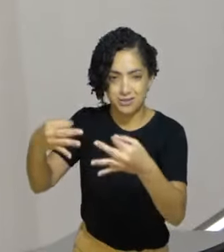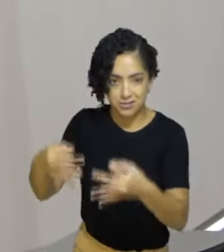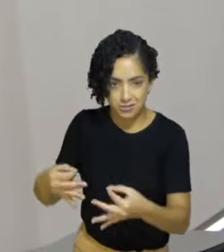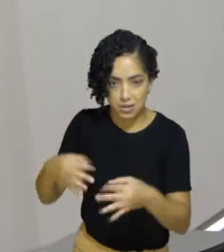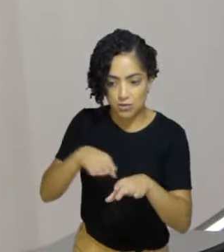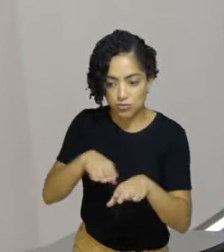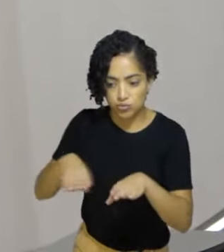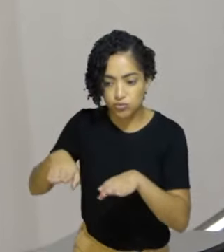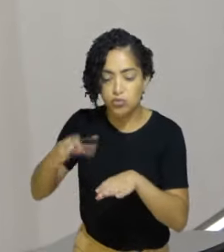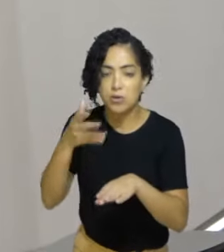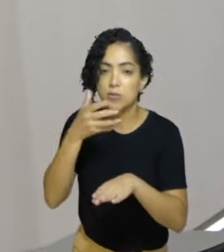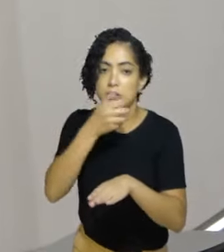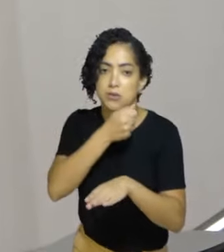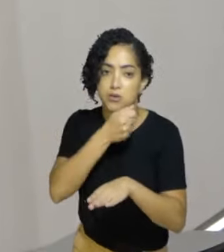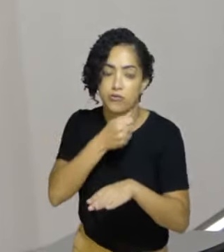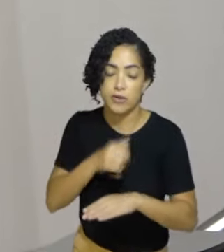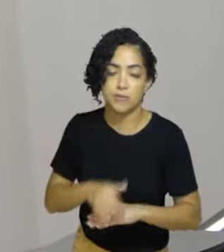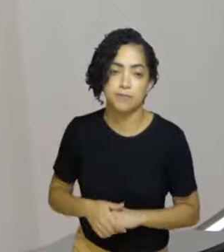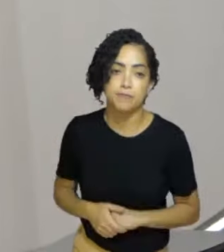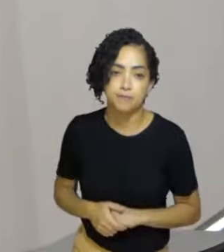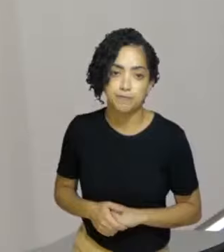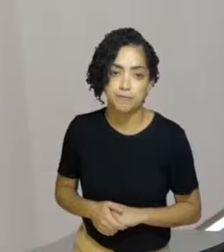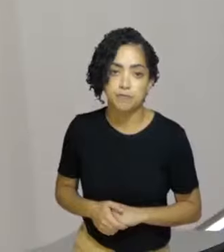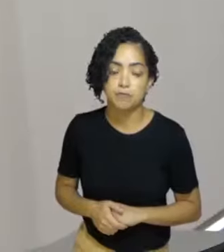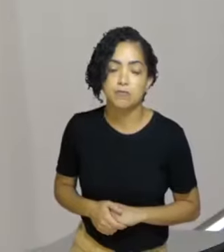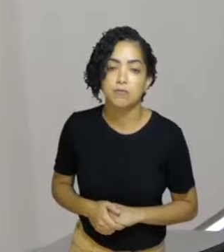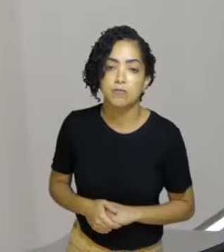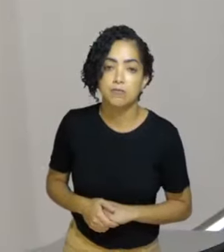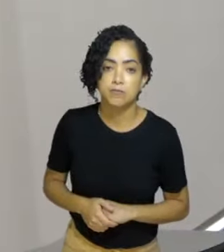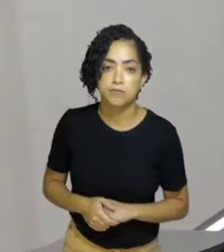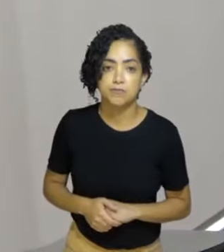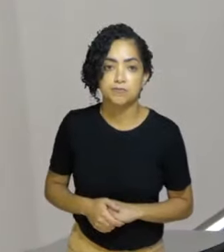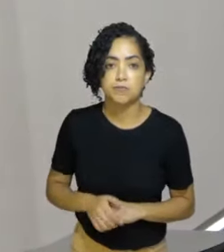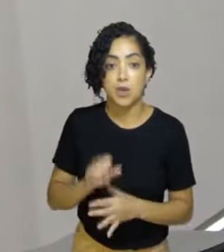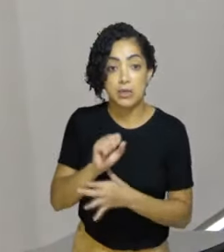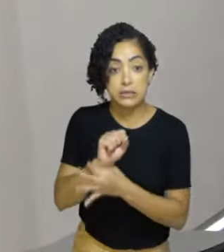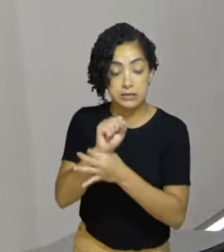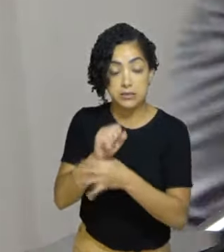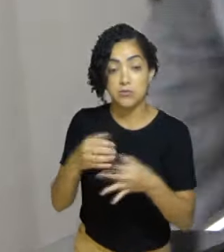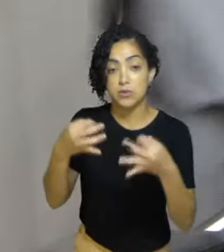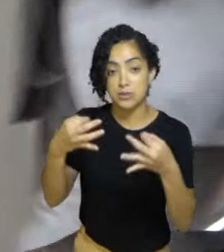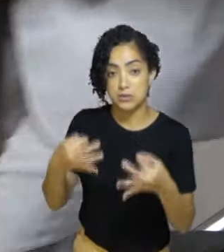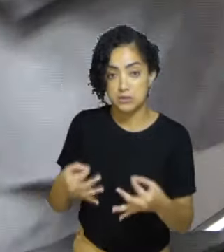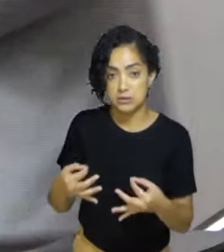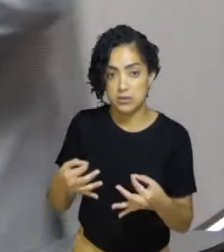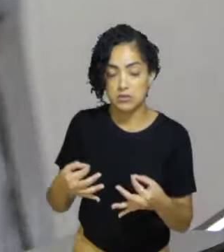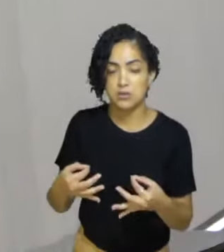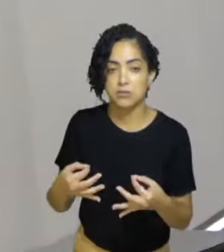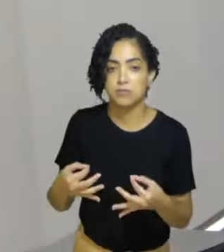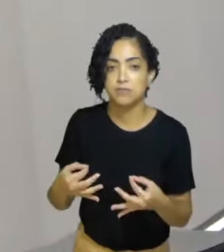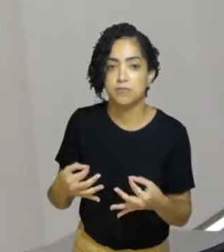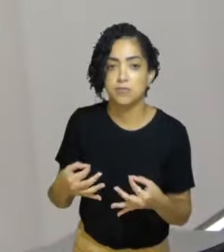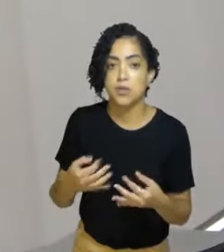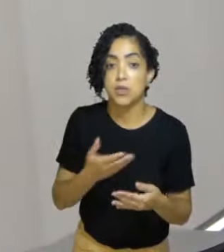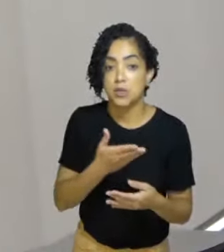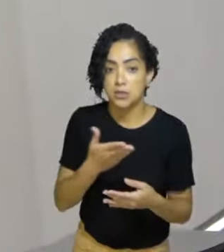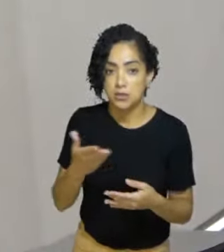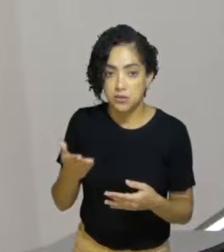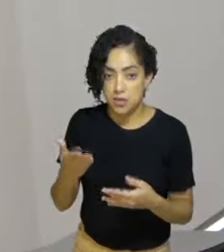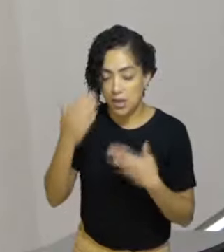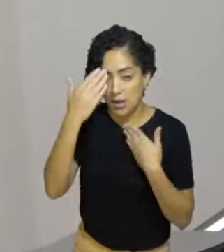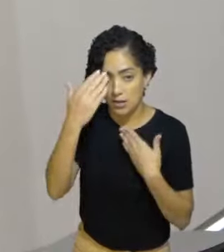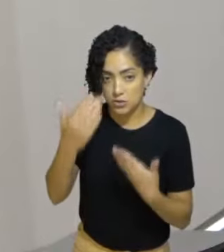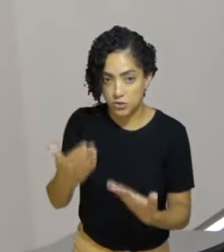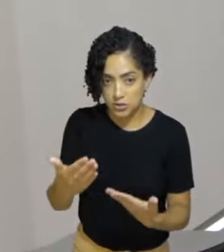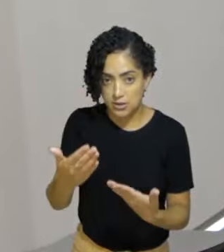né, o seu automóvel, o seu caminhão, dando a segurança necessária para a trafegabilidade. Ademais, senhor presidente, nós